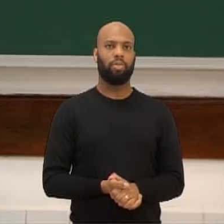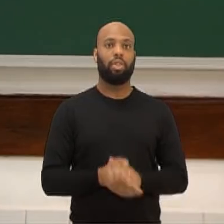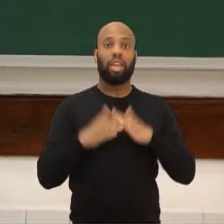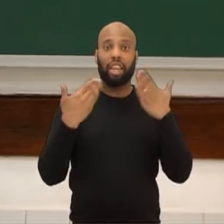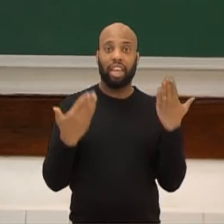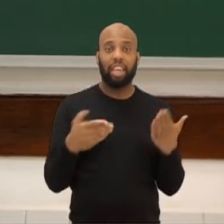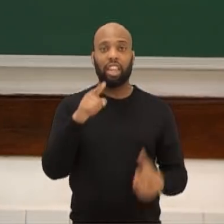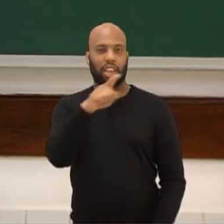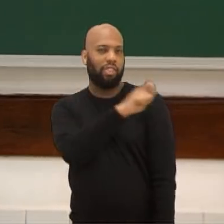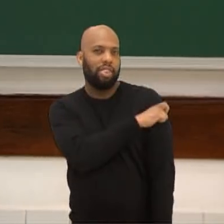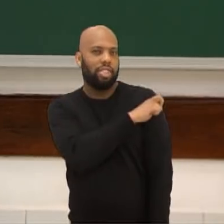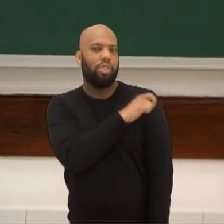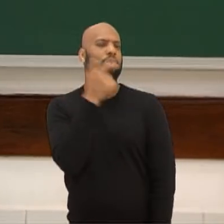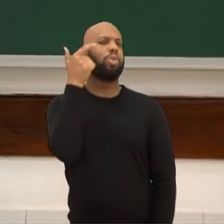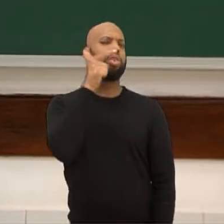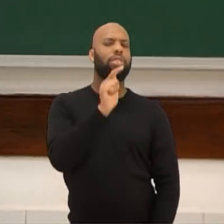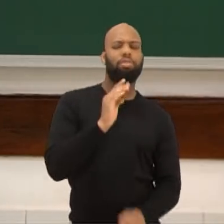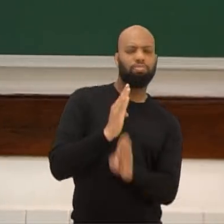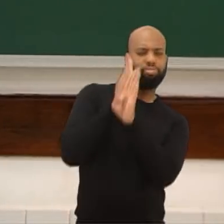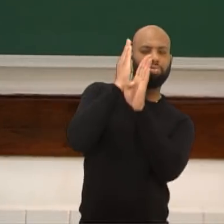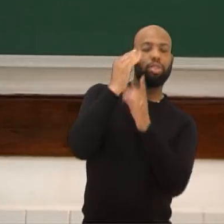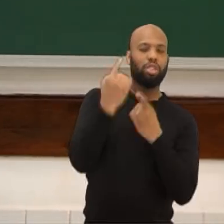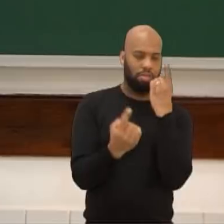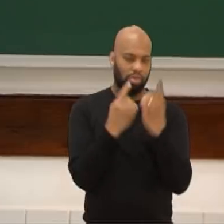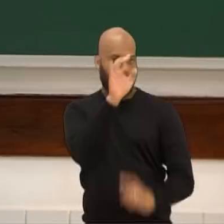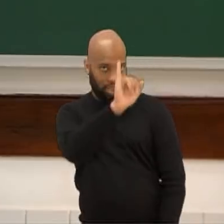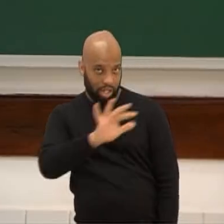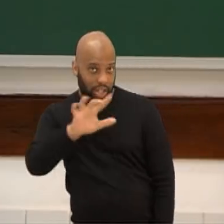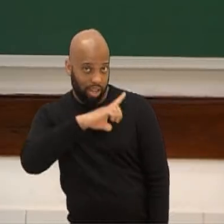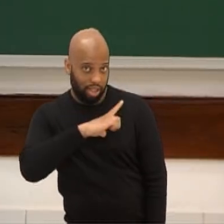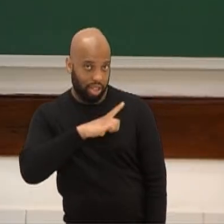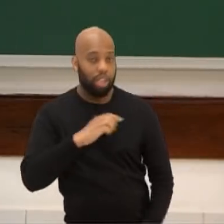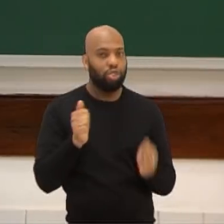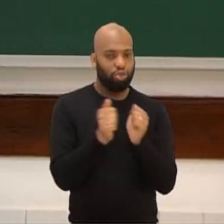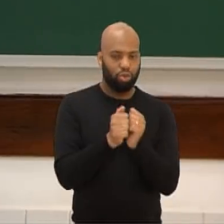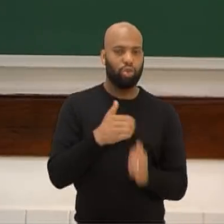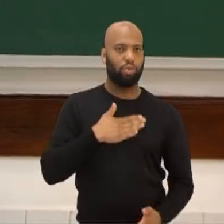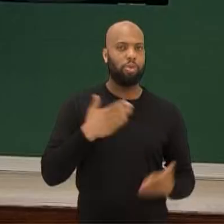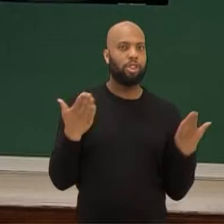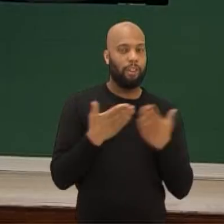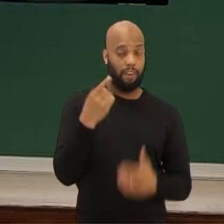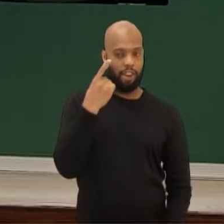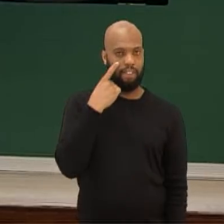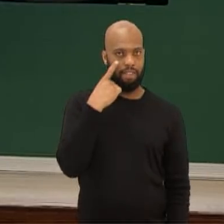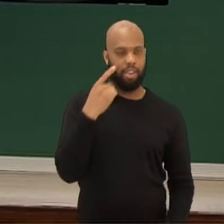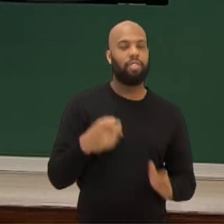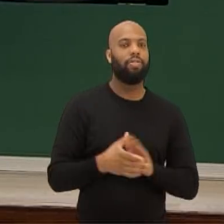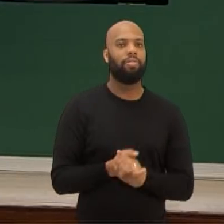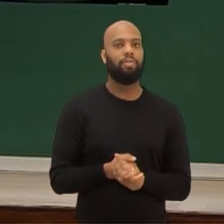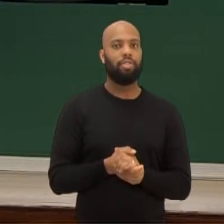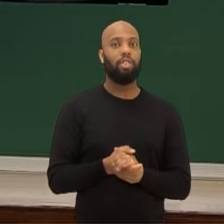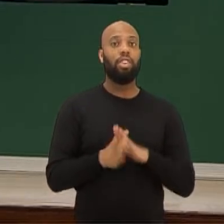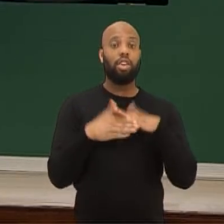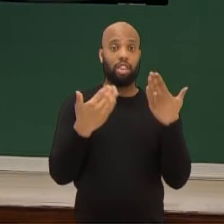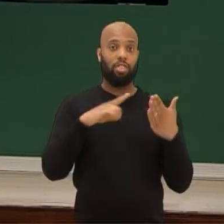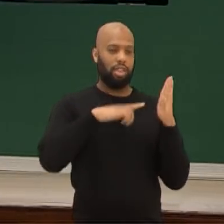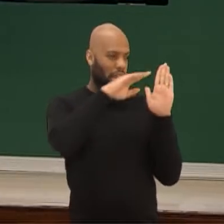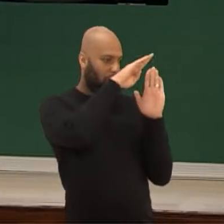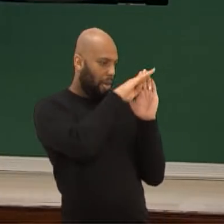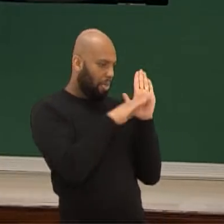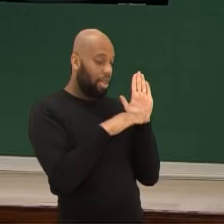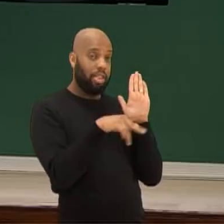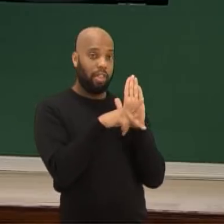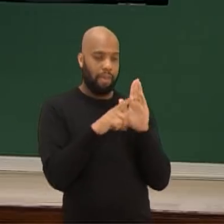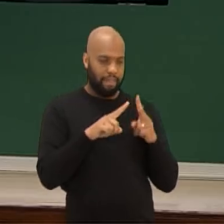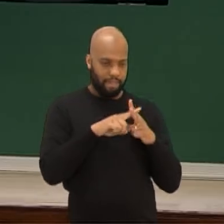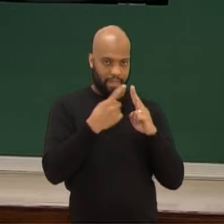Então, alunos, conseguiram identificar qual a figura? Vem com o professor, vamos conferir? Um programa de edição de